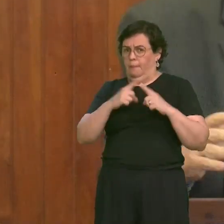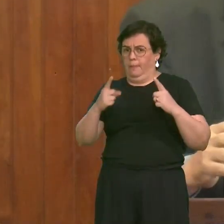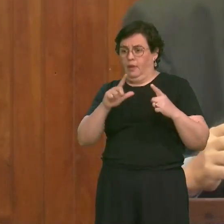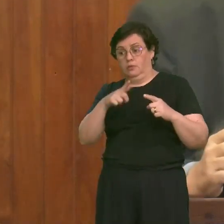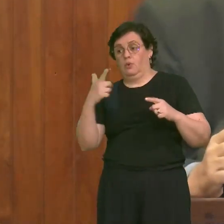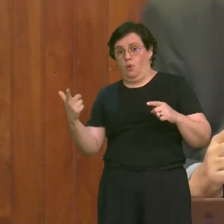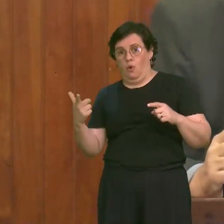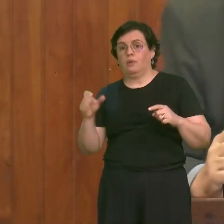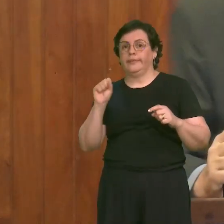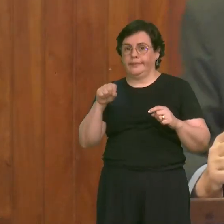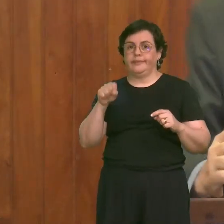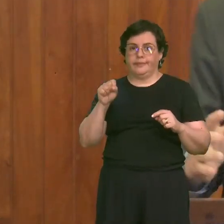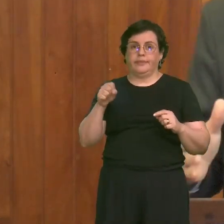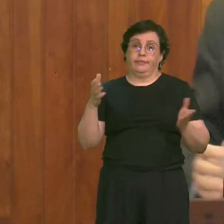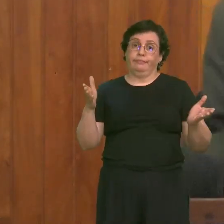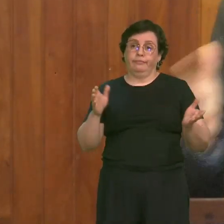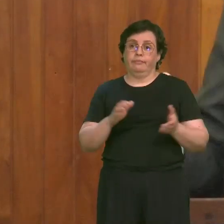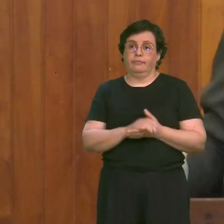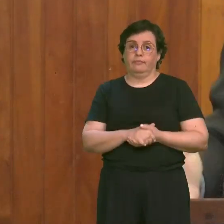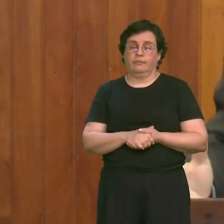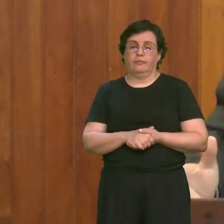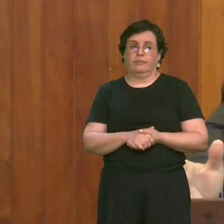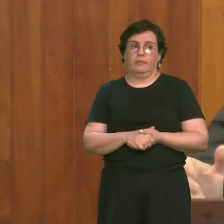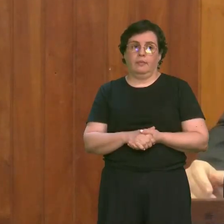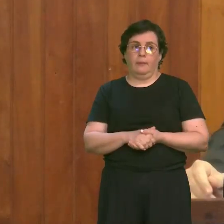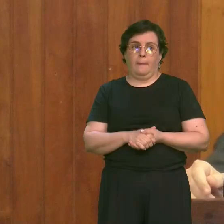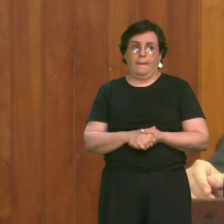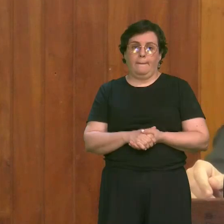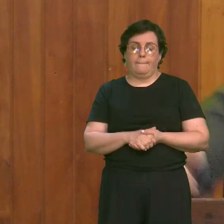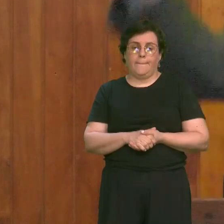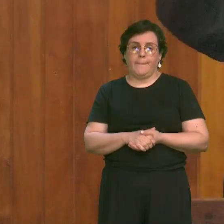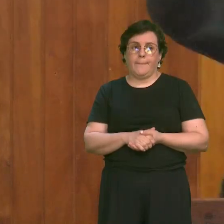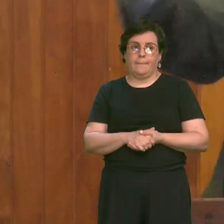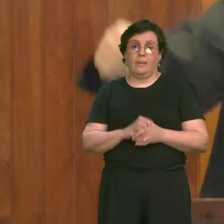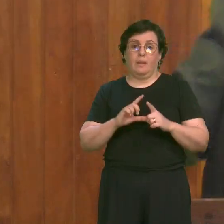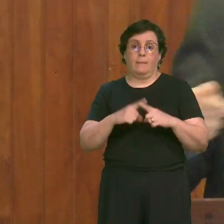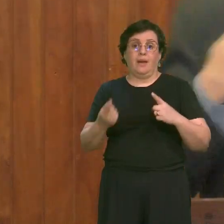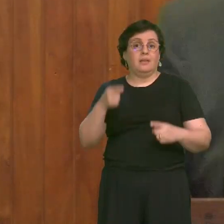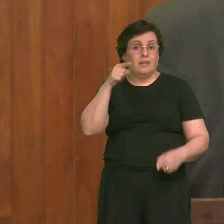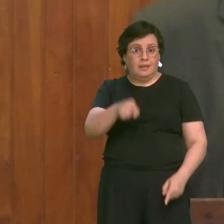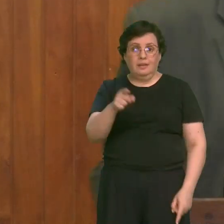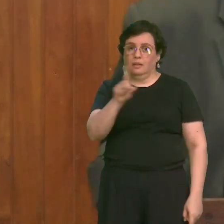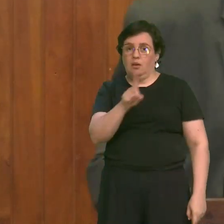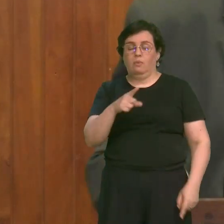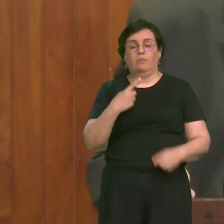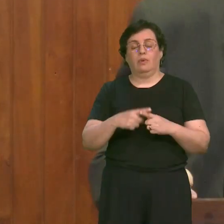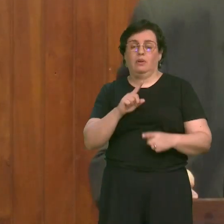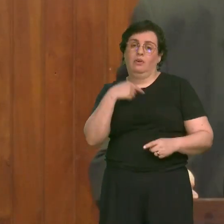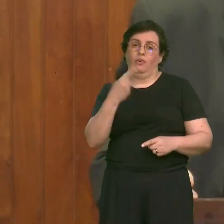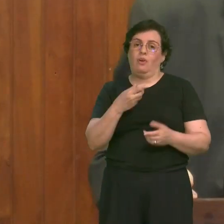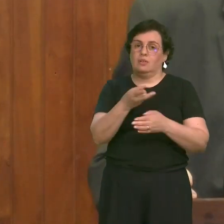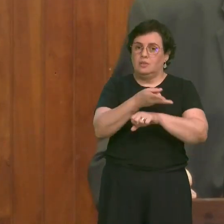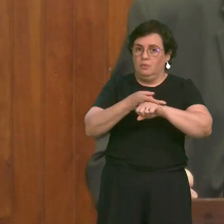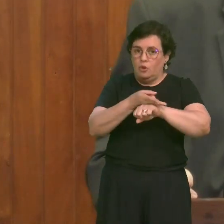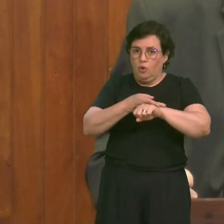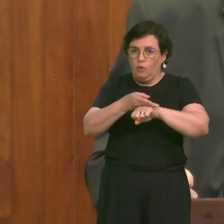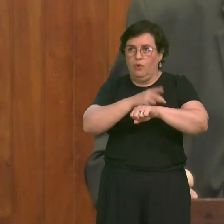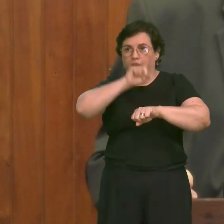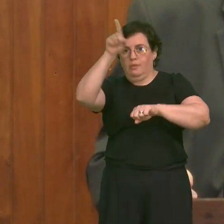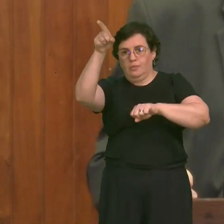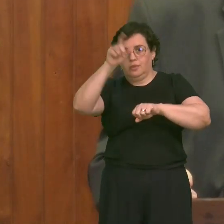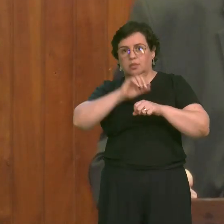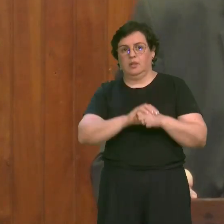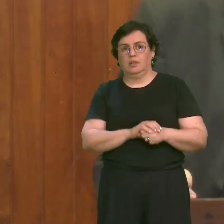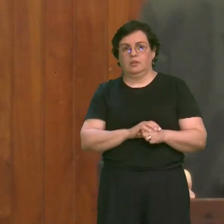em outras situações eles têm essa essa essa anha de querer intervir mas nesse caso não porque fomos nós que fomos atrás para resolver essa questão